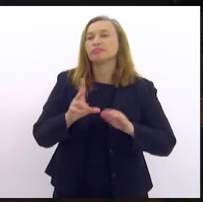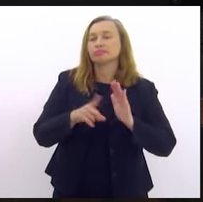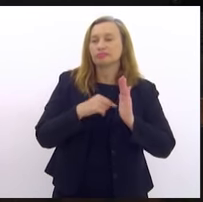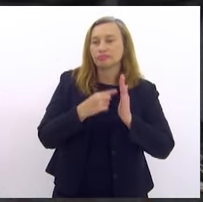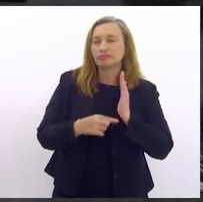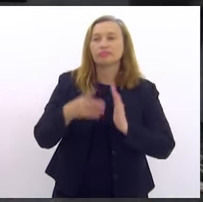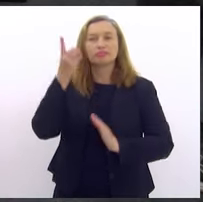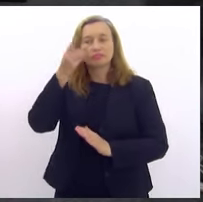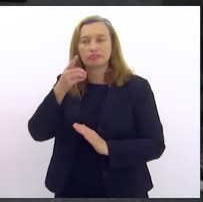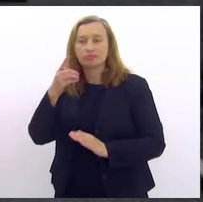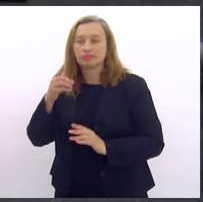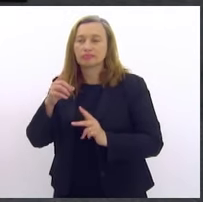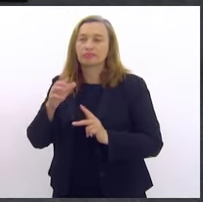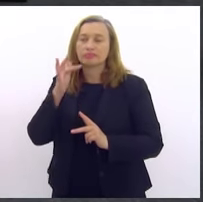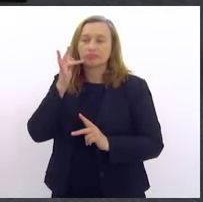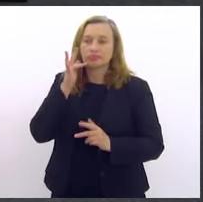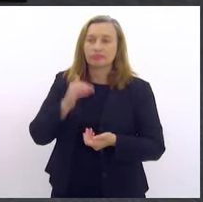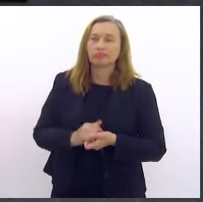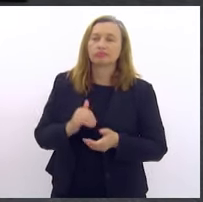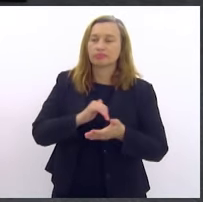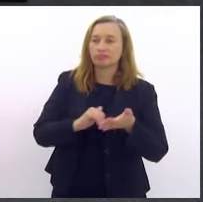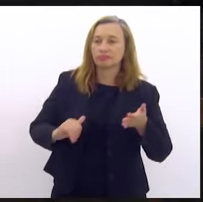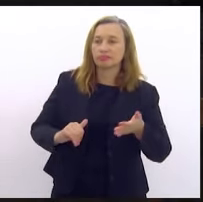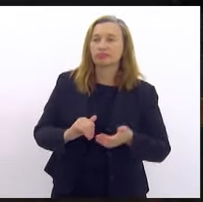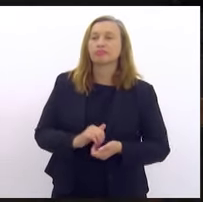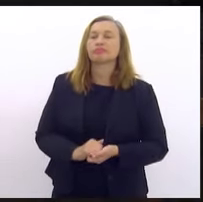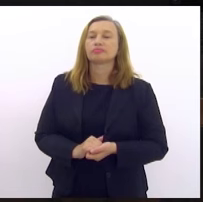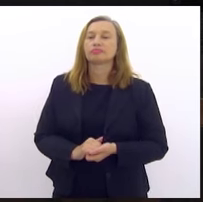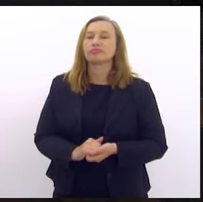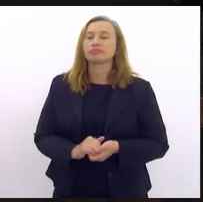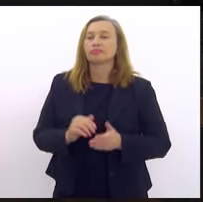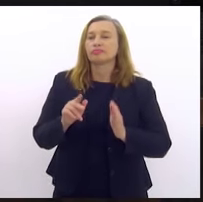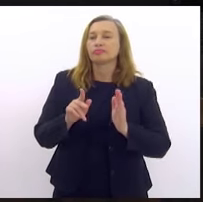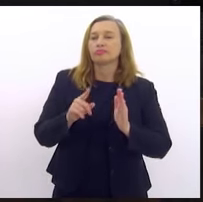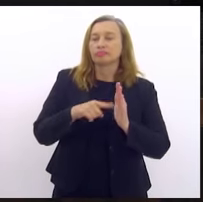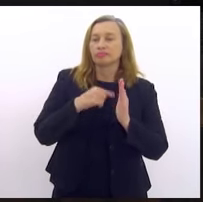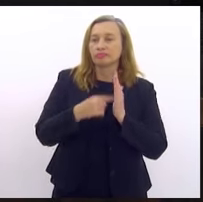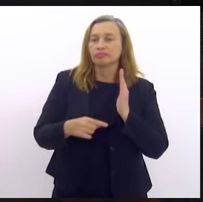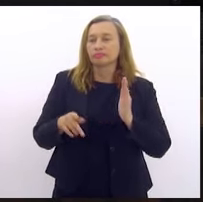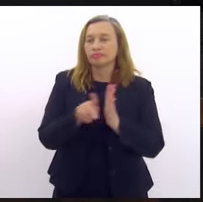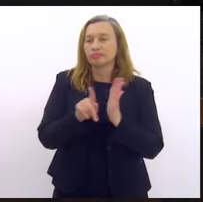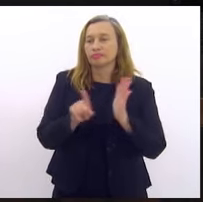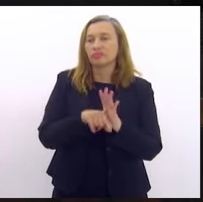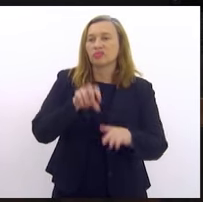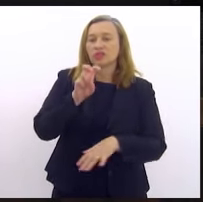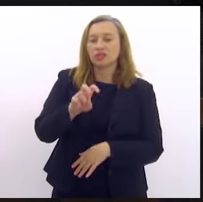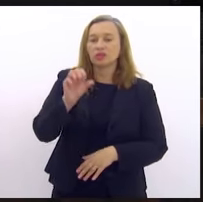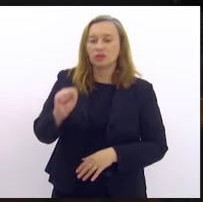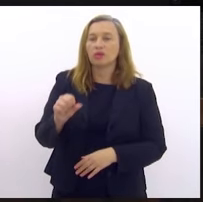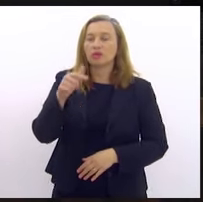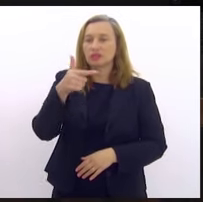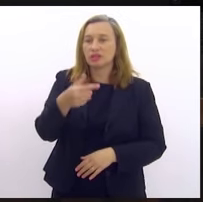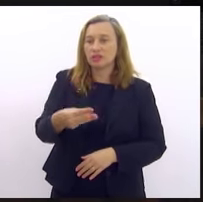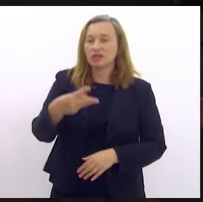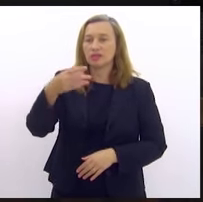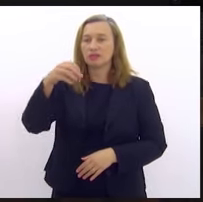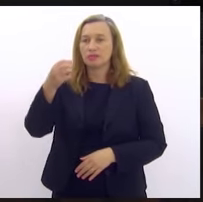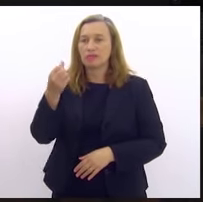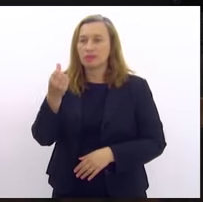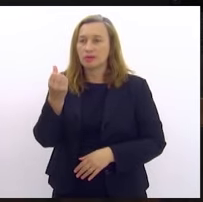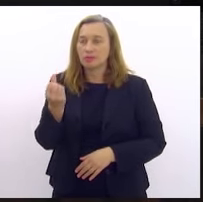Jorge Felipe Neto. Pela derrubada do veto, presidente. Veto parcial oposto ao projeto de lei número 5836-A de